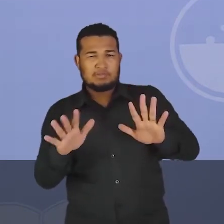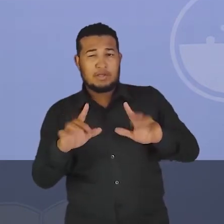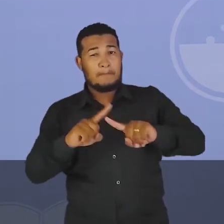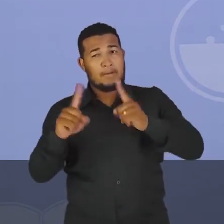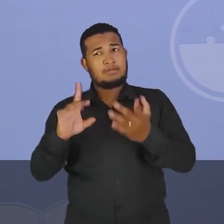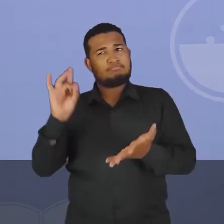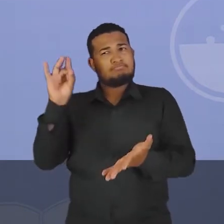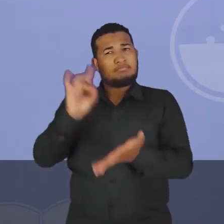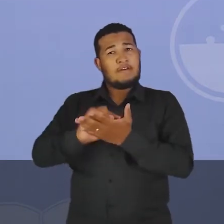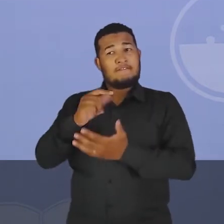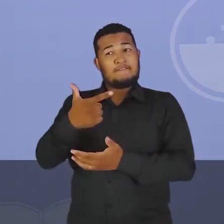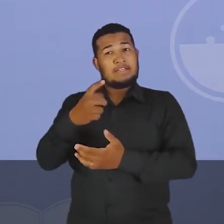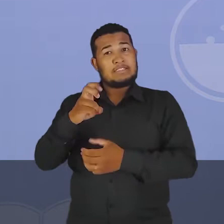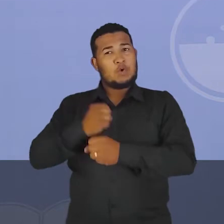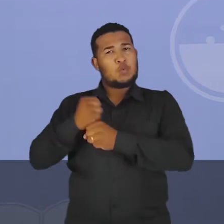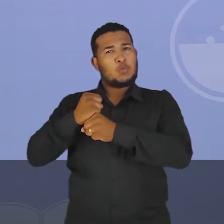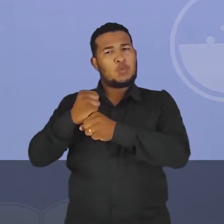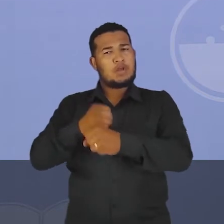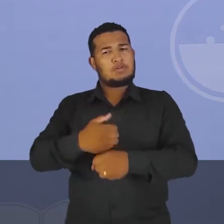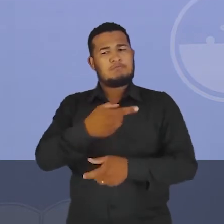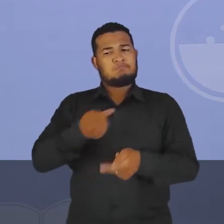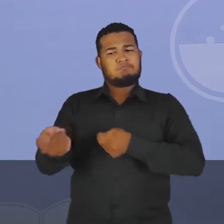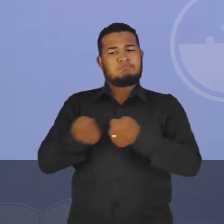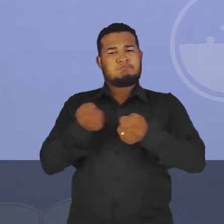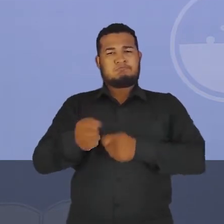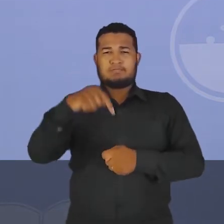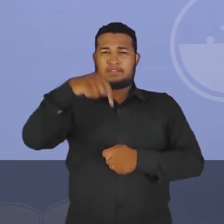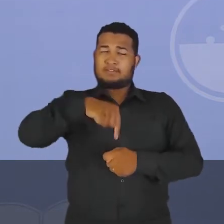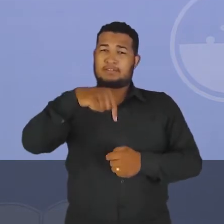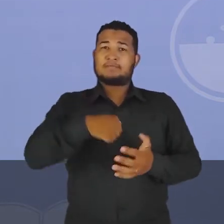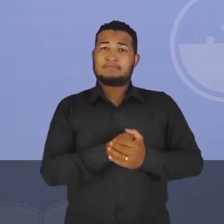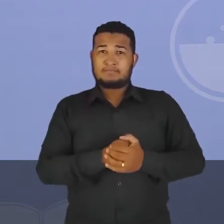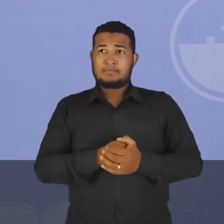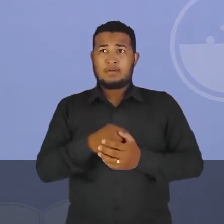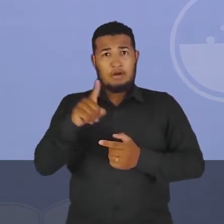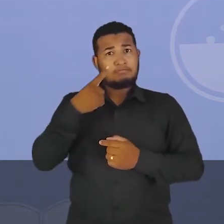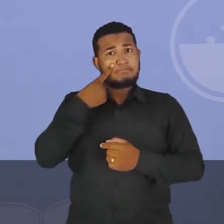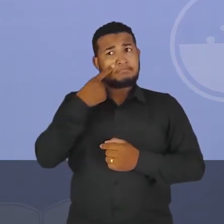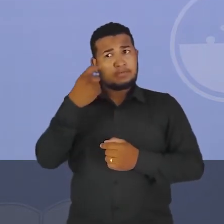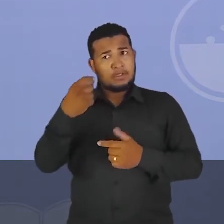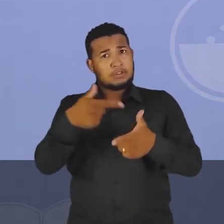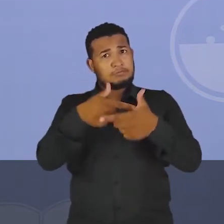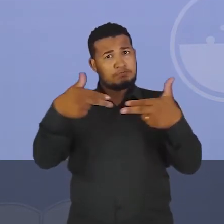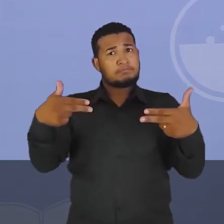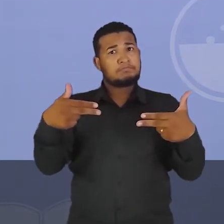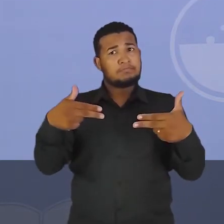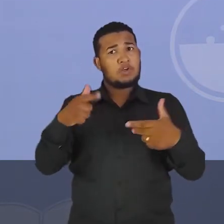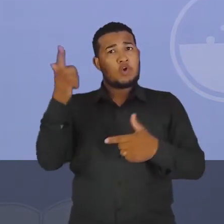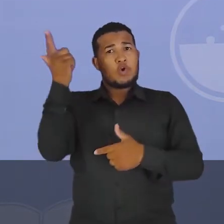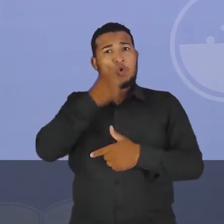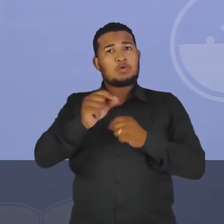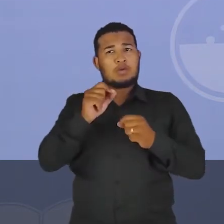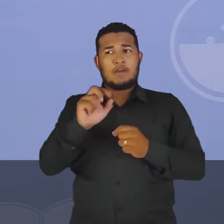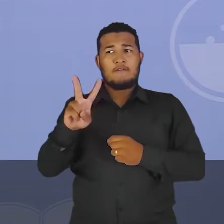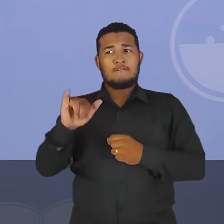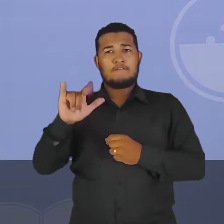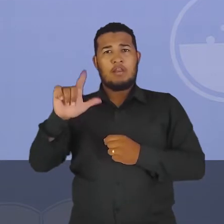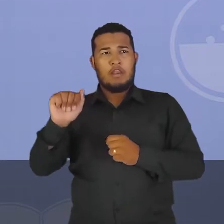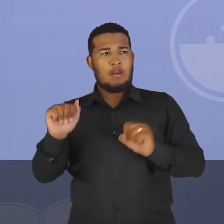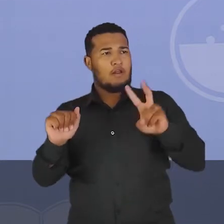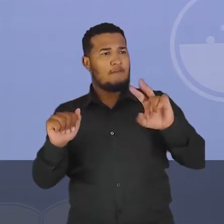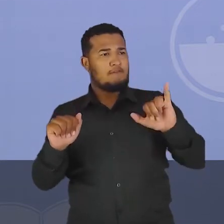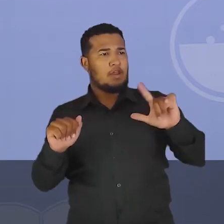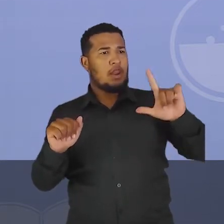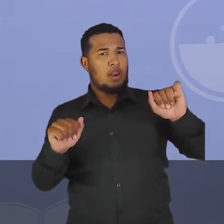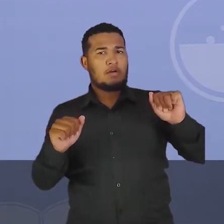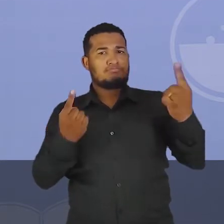cumpriu 25 anos de governo. E ele realizou obras bastante interessantes e importantes. Ele construiu 2 vilas, ele